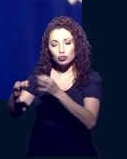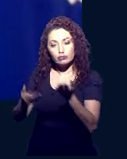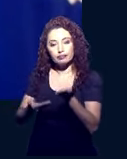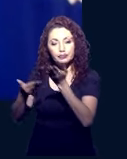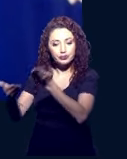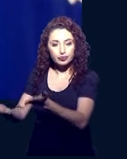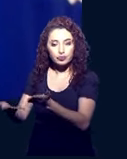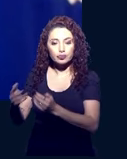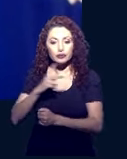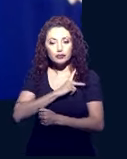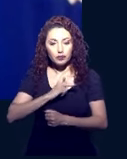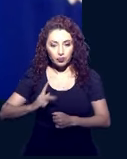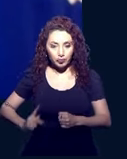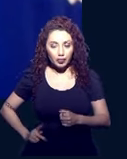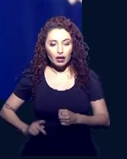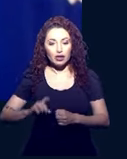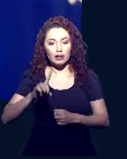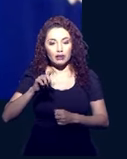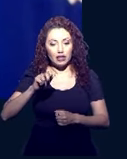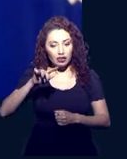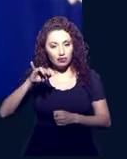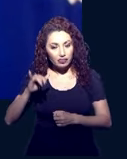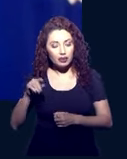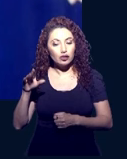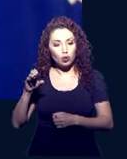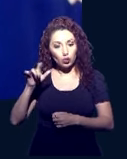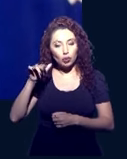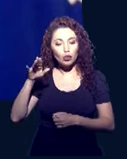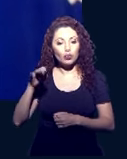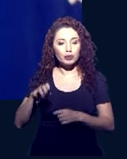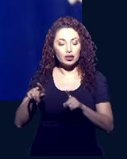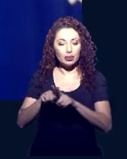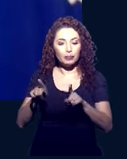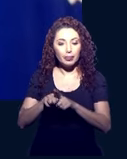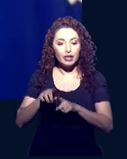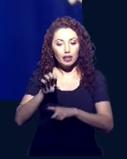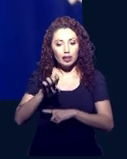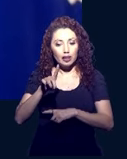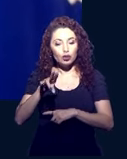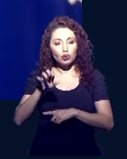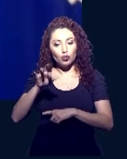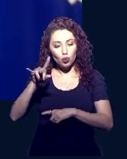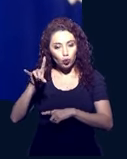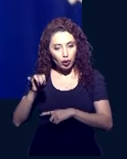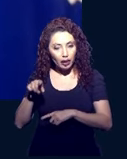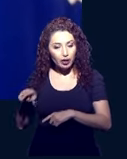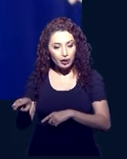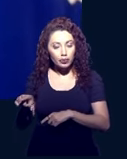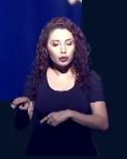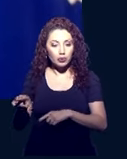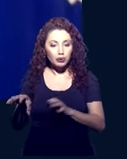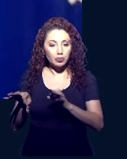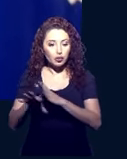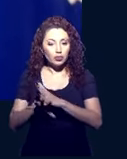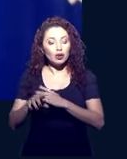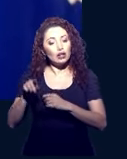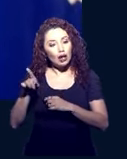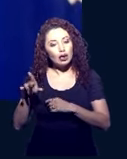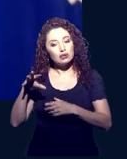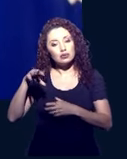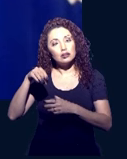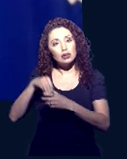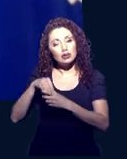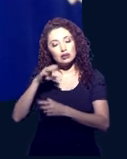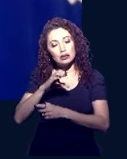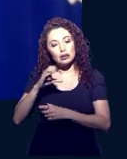presidência do presidente daav Columbia relatoria do Senador Eduardo Braga apreciado na ccj e pronto na ccj nós então